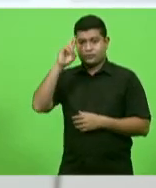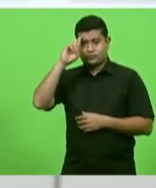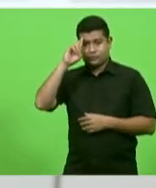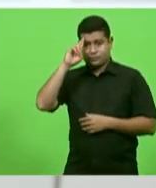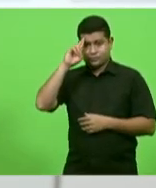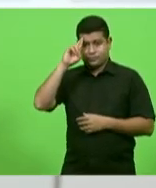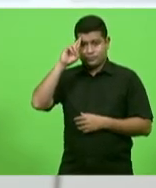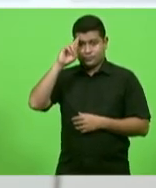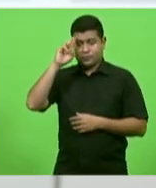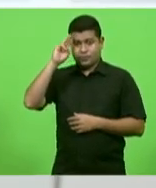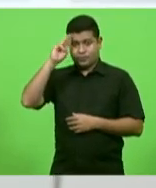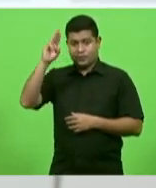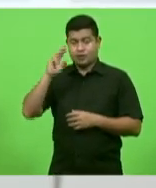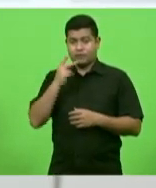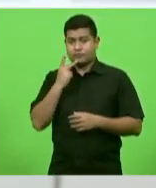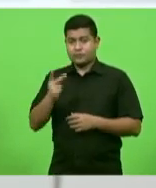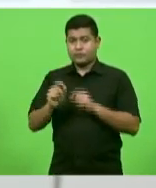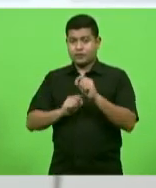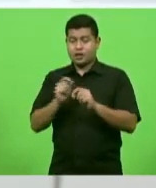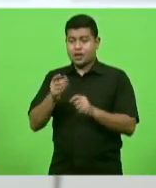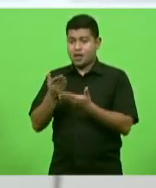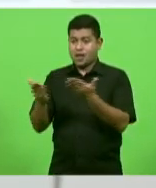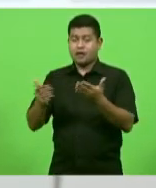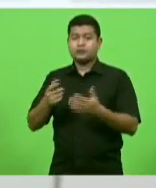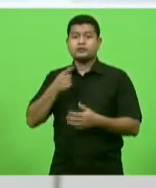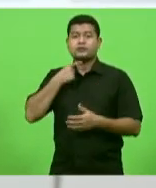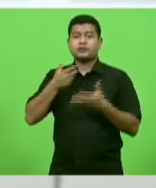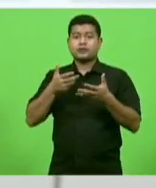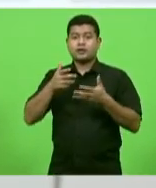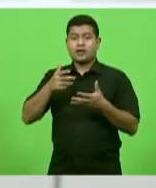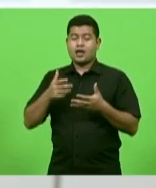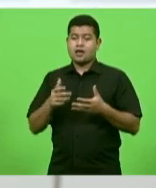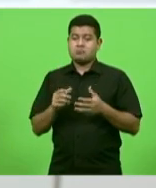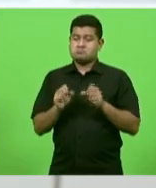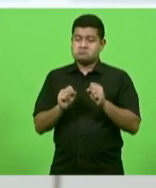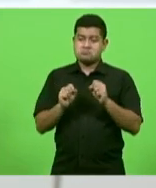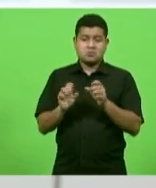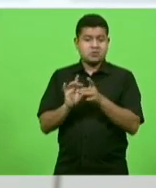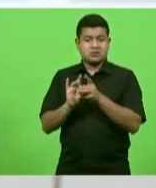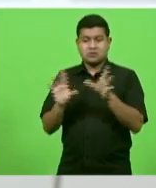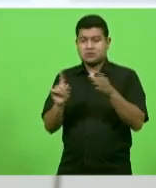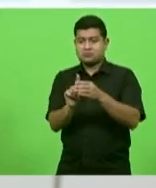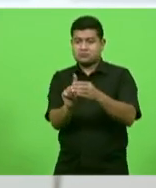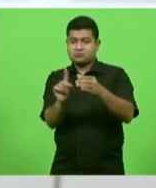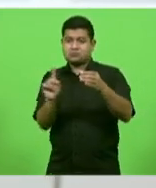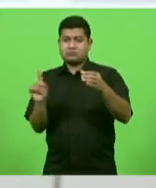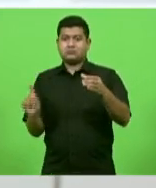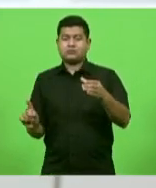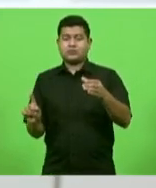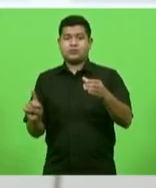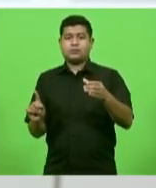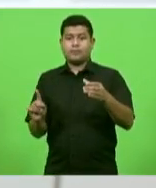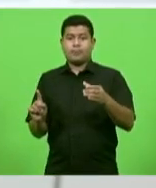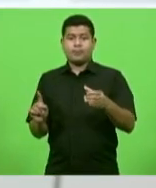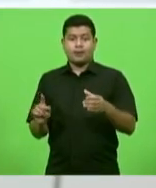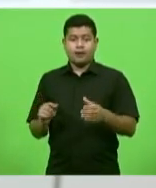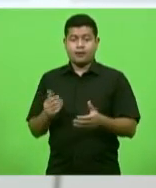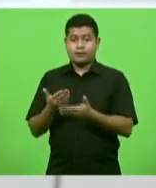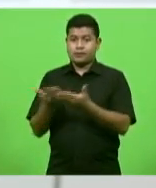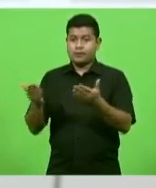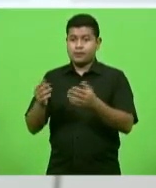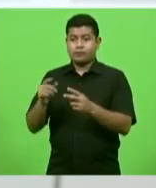a decisão de querendo afastar-se livremente de seus cargos Coube aos